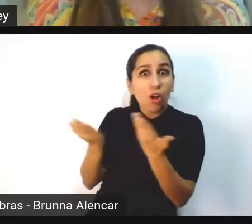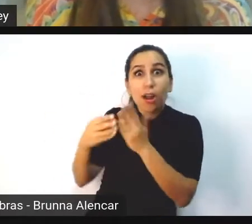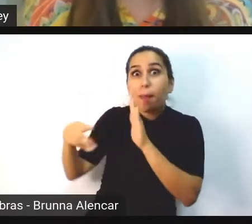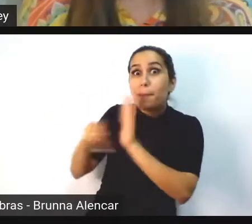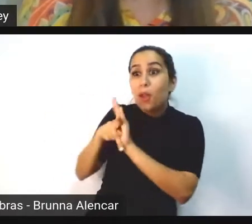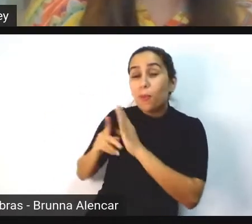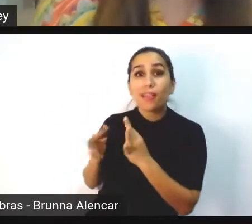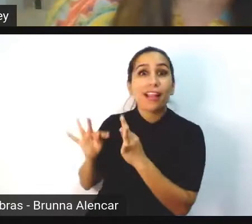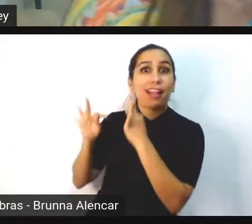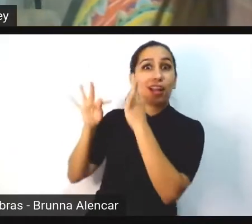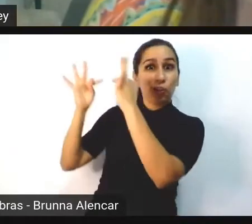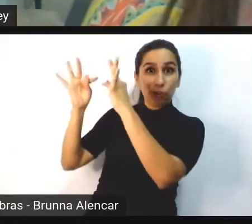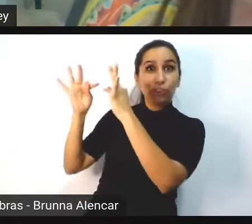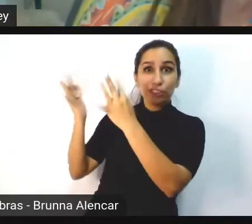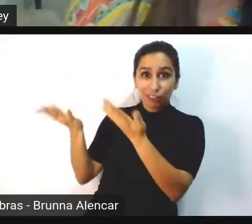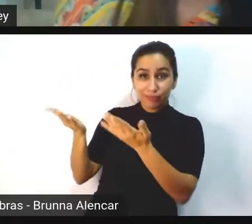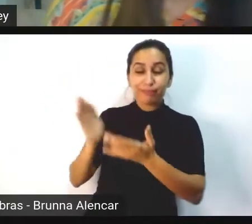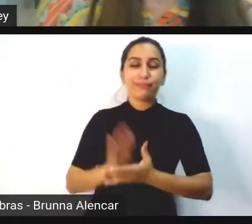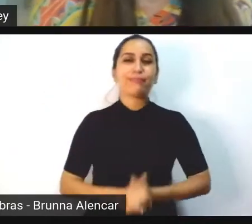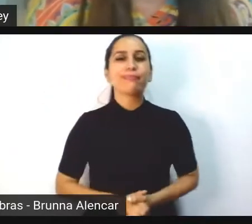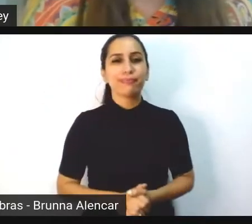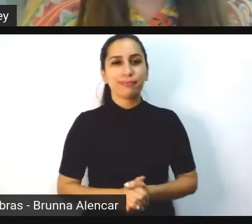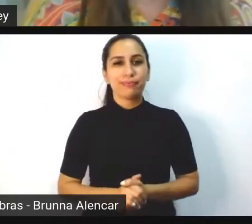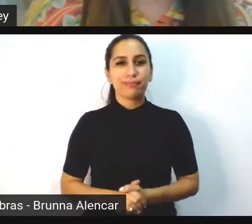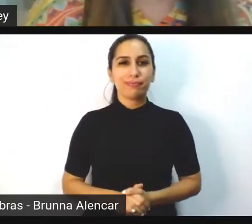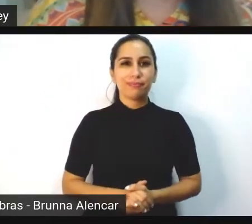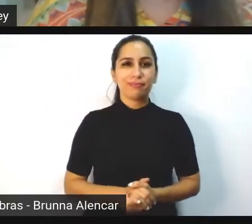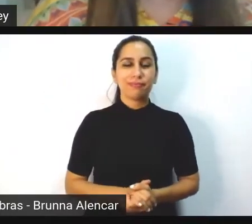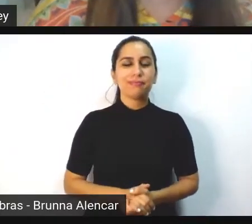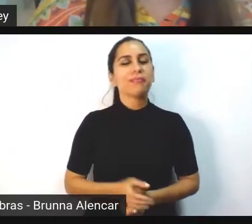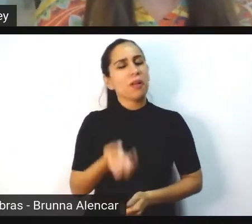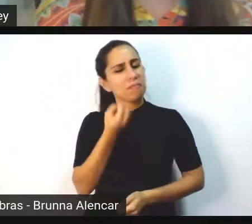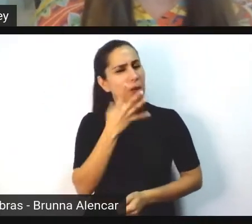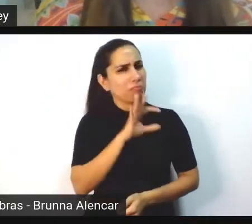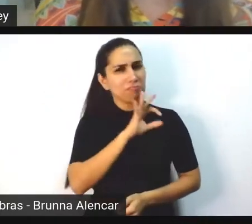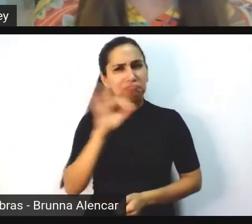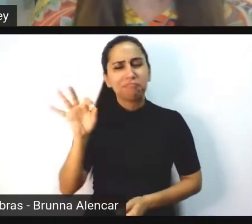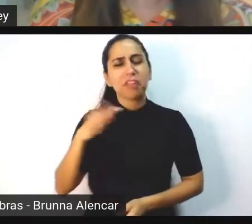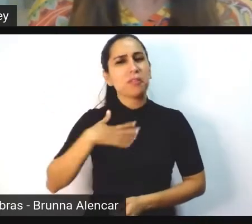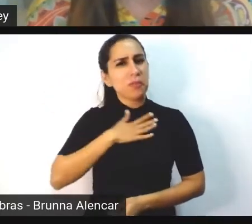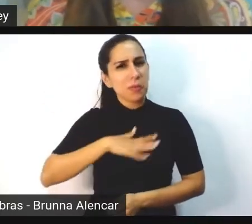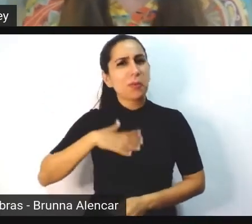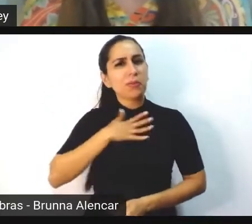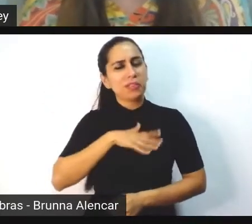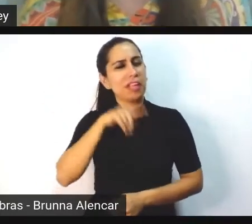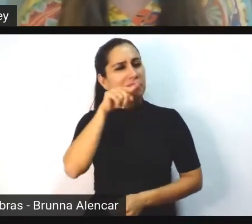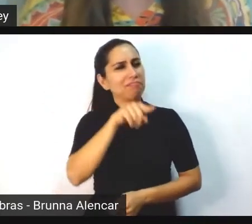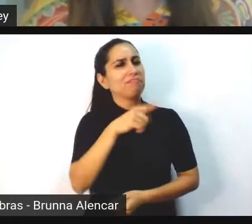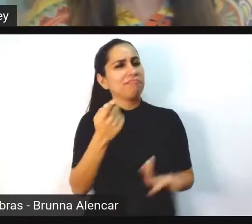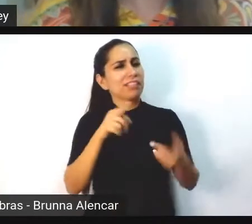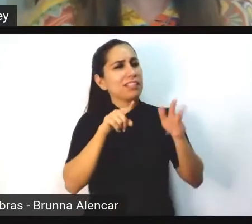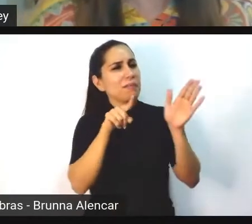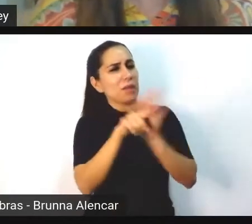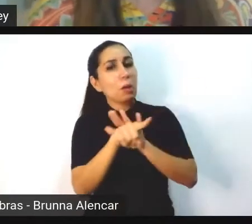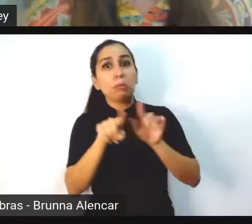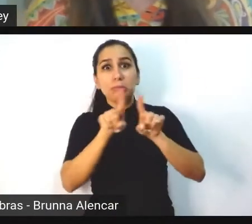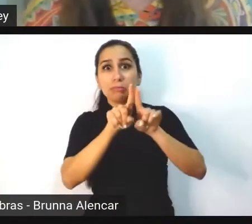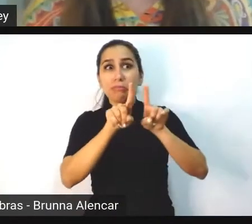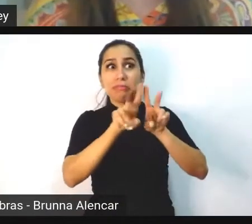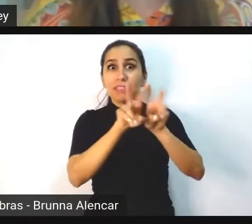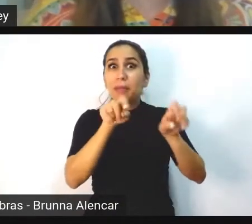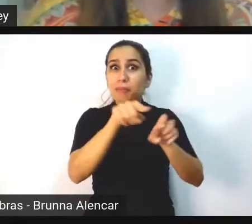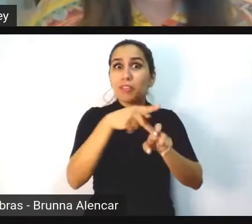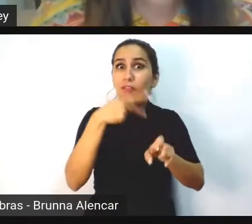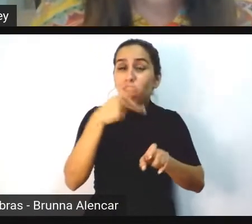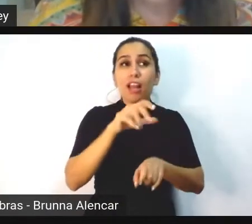Muito bom. Certo? Muito bom. Eu gostei desse termo de artesãos tecnológicos. Ainda tem que aprender sobre ele, mas